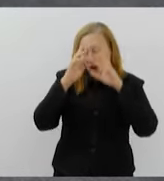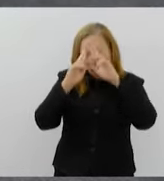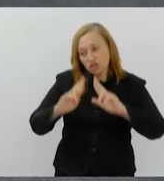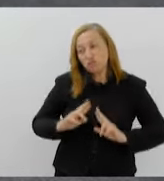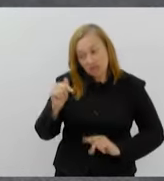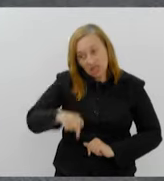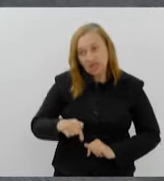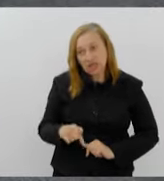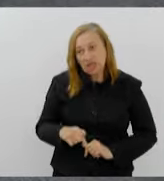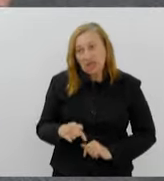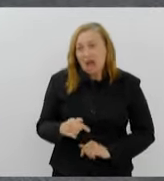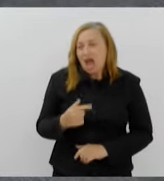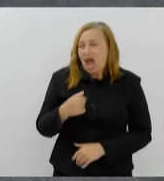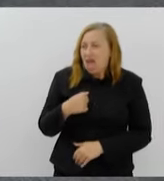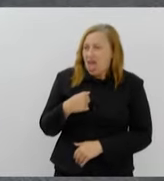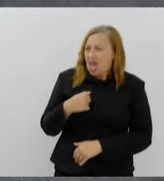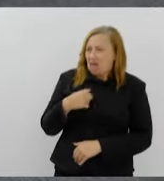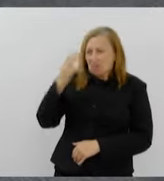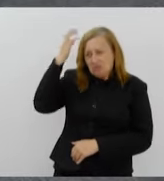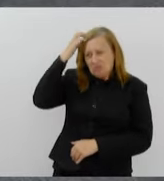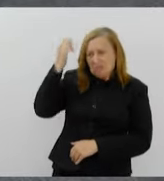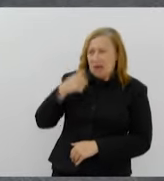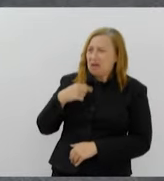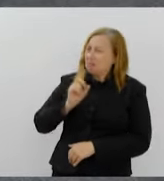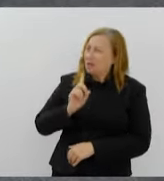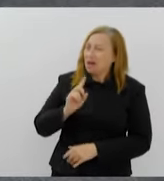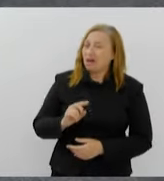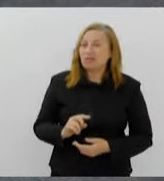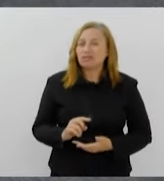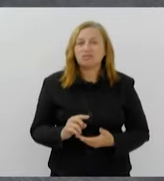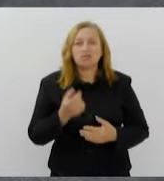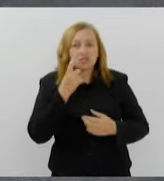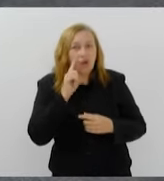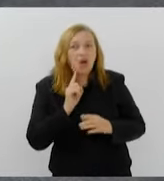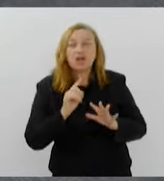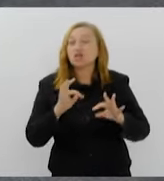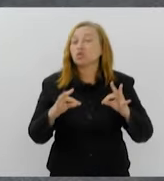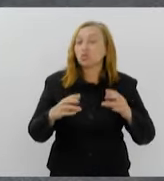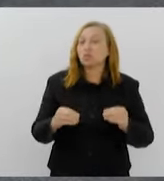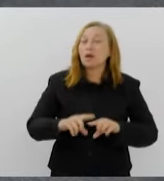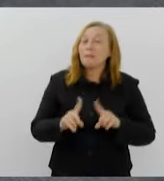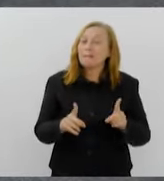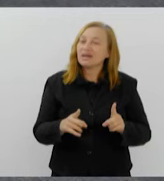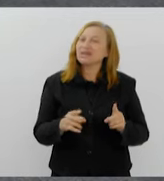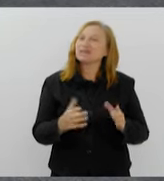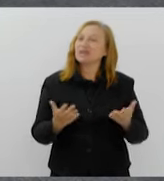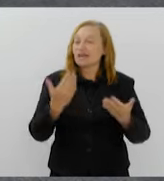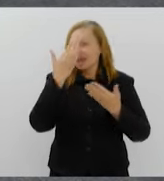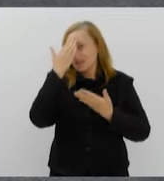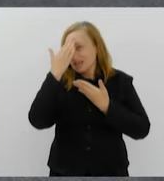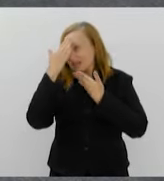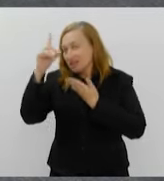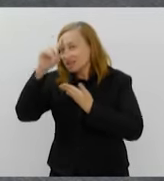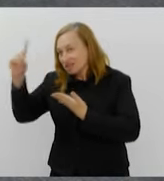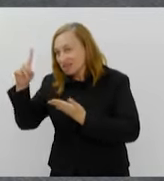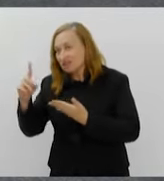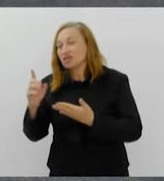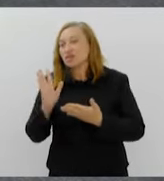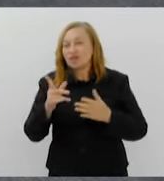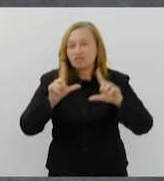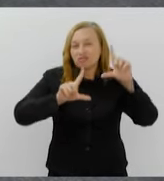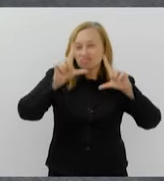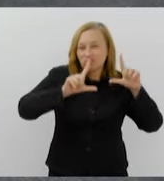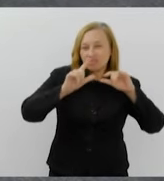aqui se vitimiza cai no chão se joga é sempre isso mas dessa vez graças a Deus acho que a imprensa já tá